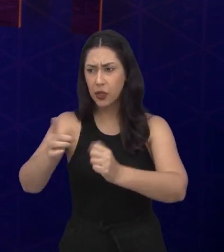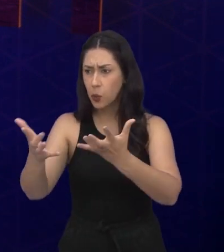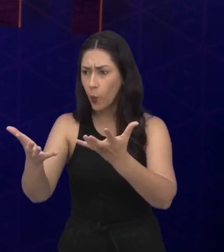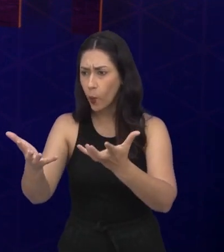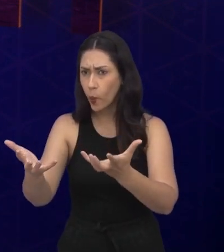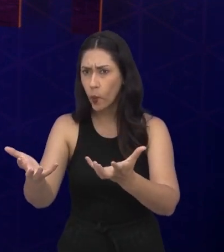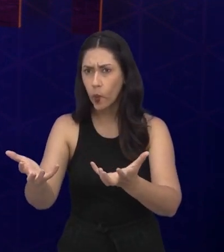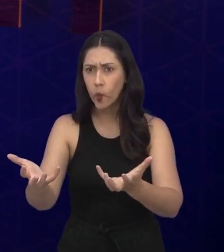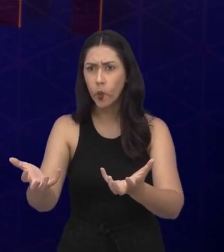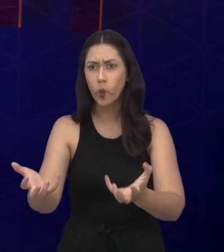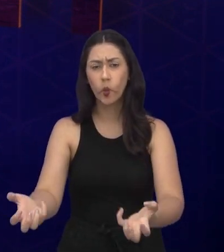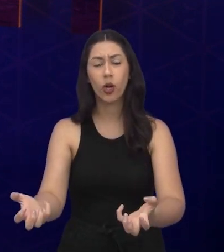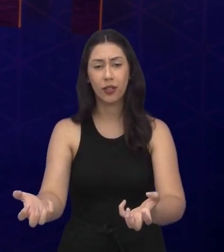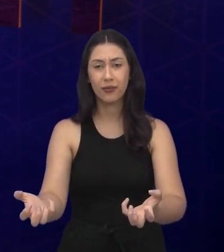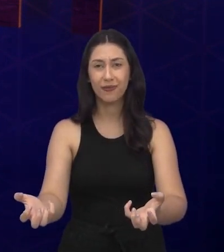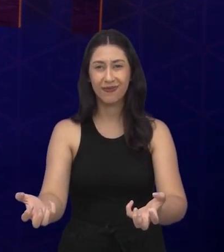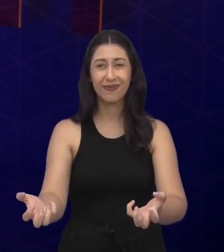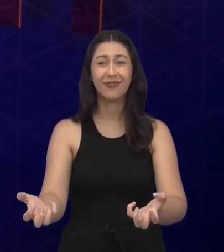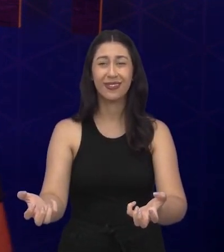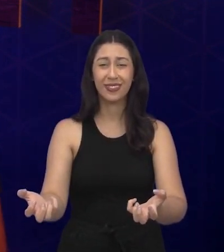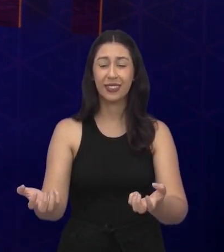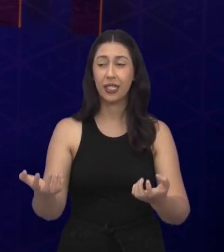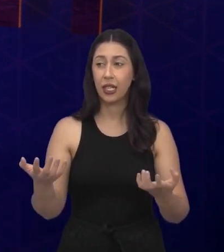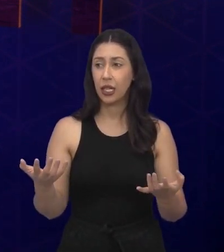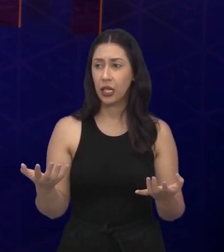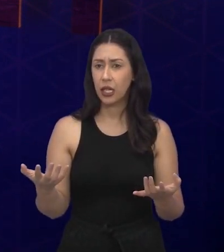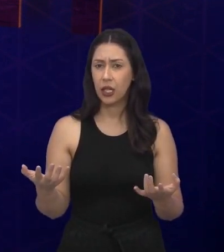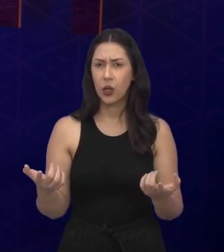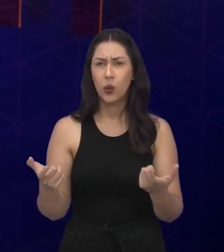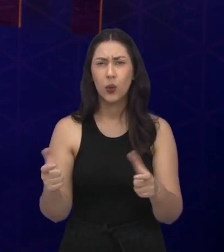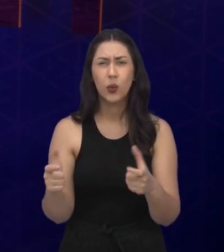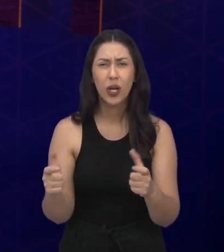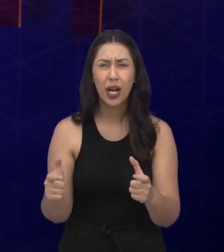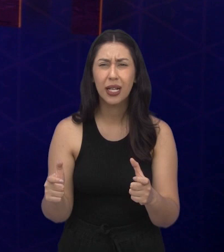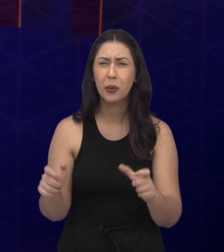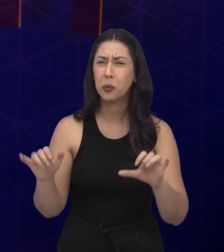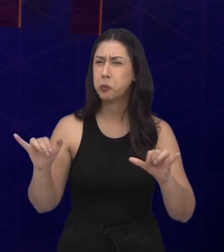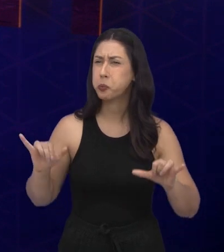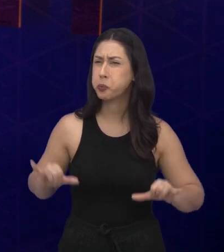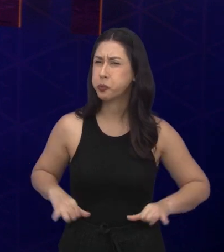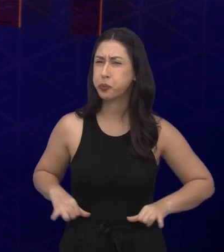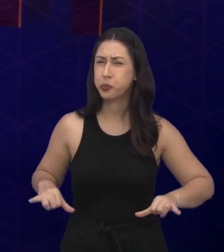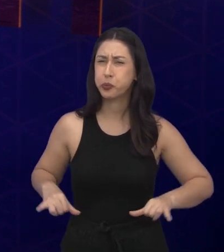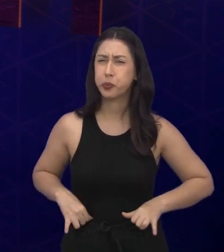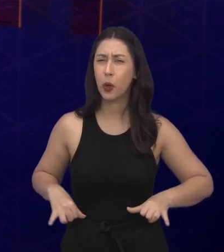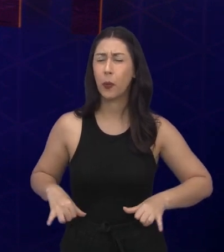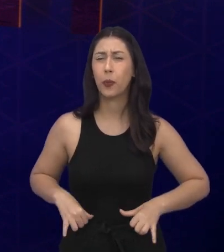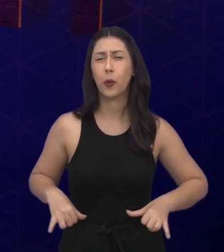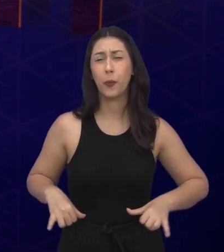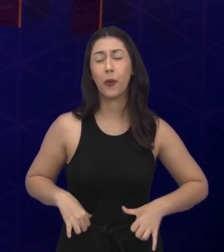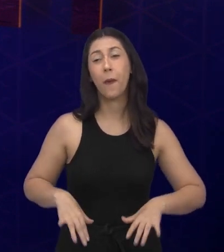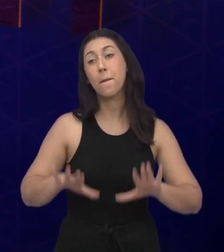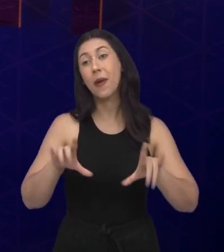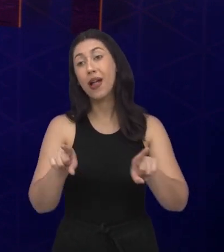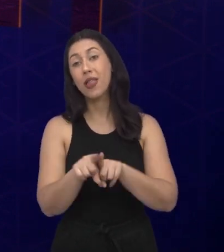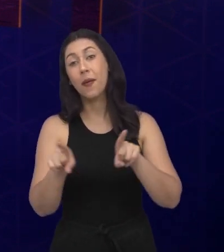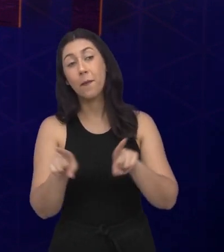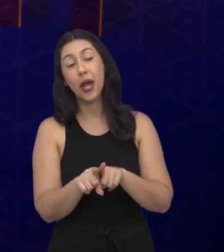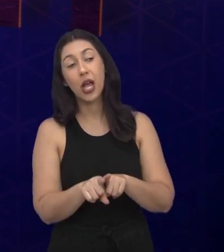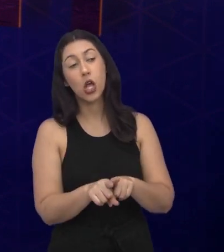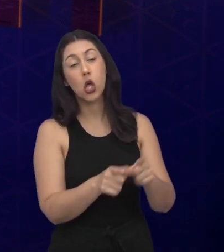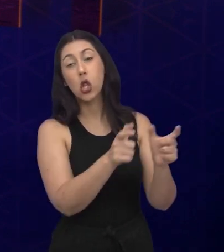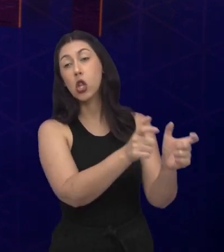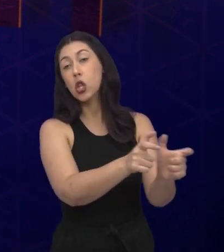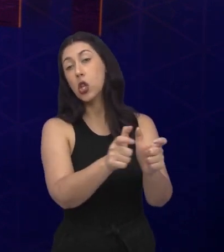locais, assim, extremamente afetados pelas mudanças climáticas e centros urbanos